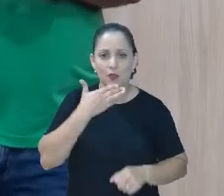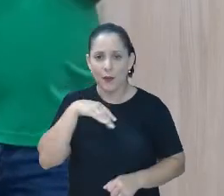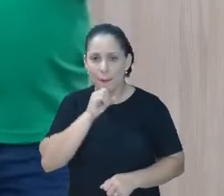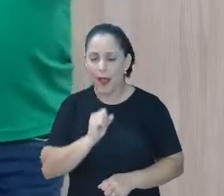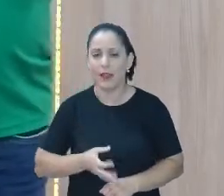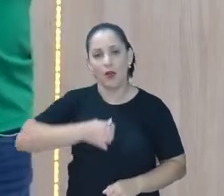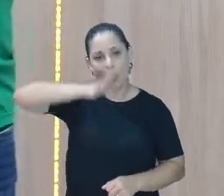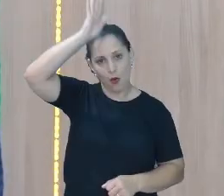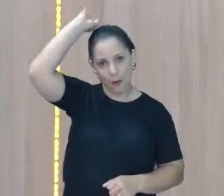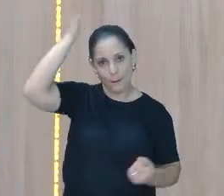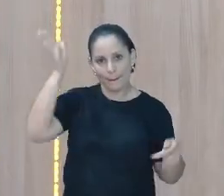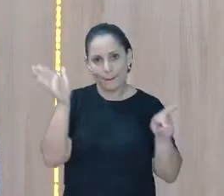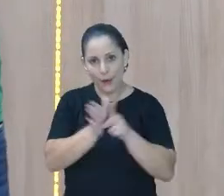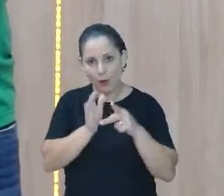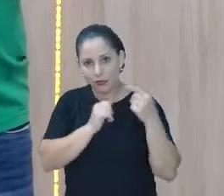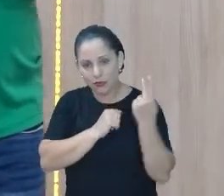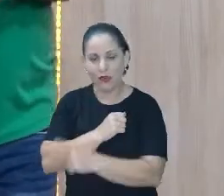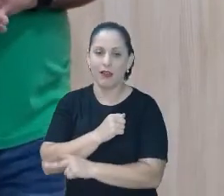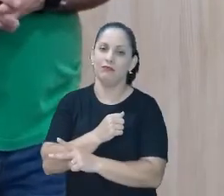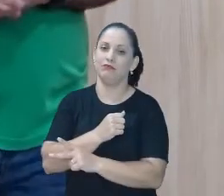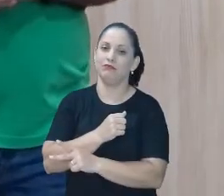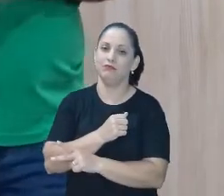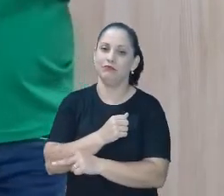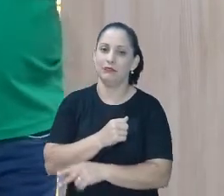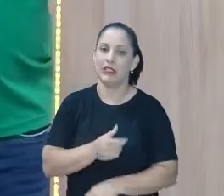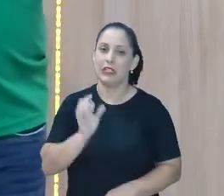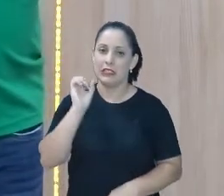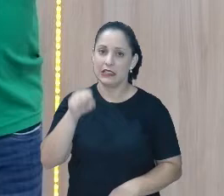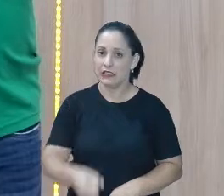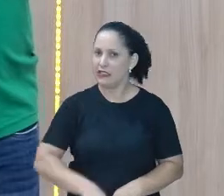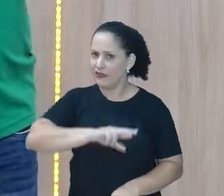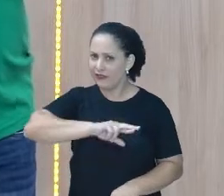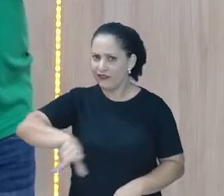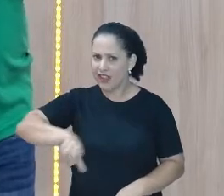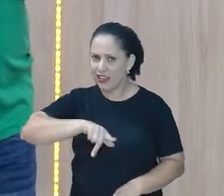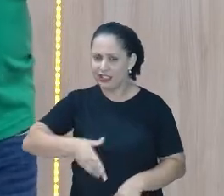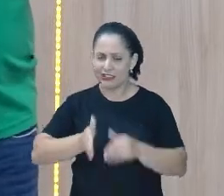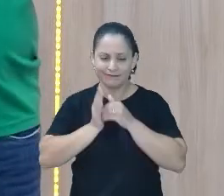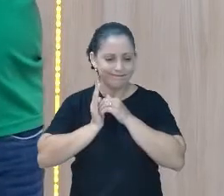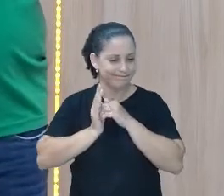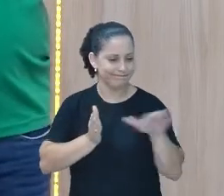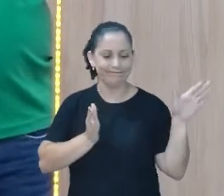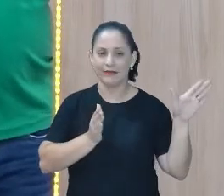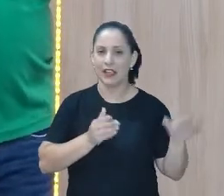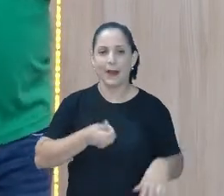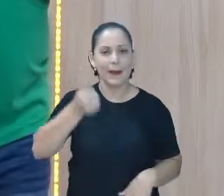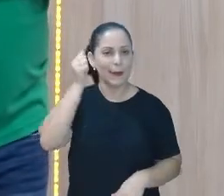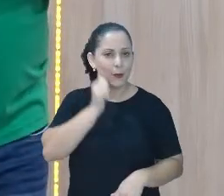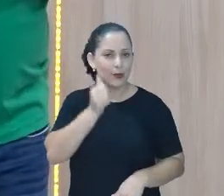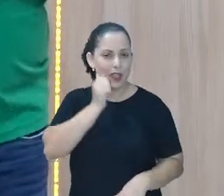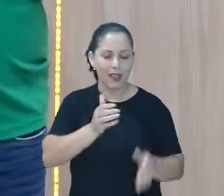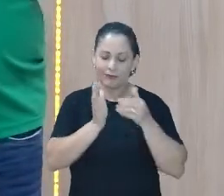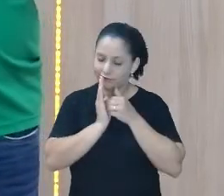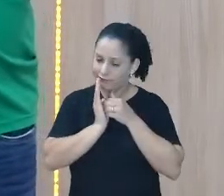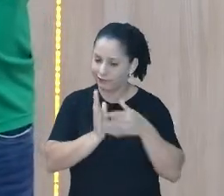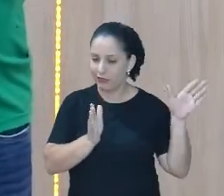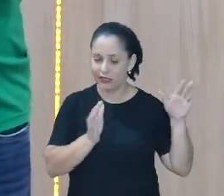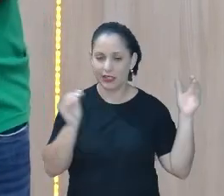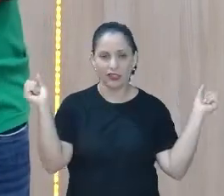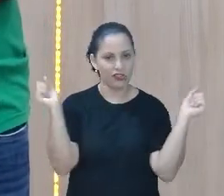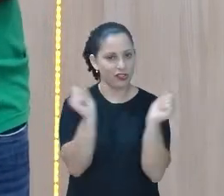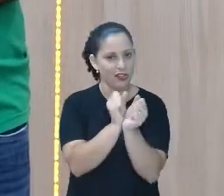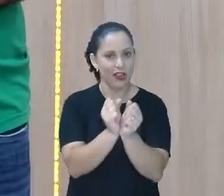romanos. Então, excluía-se aí dessa cidadania as mulheres, os escravos e